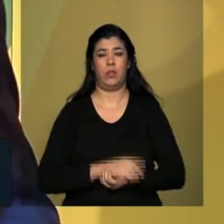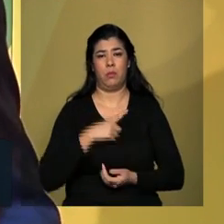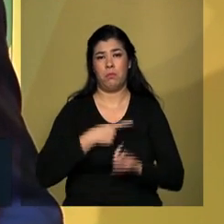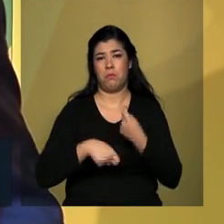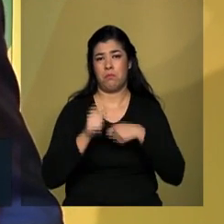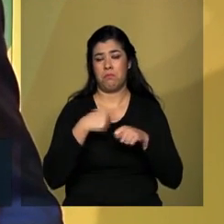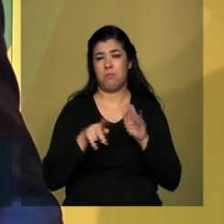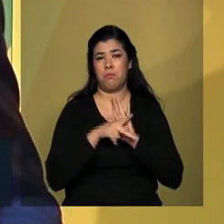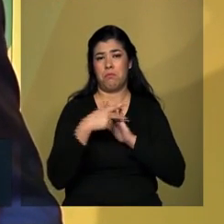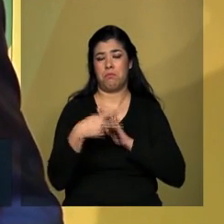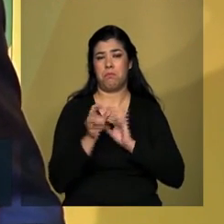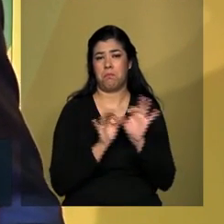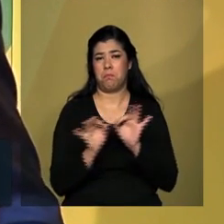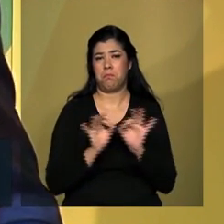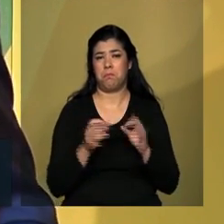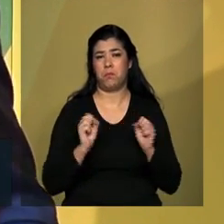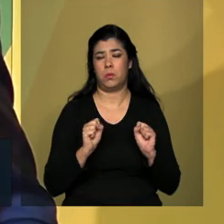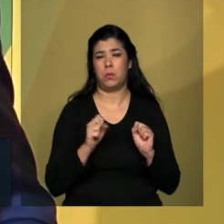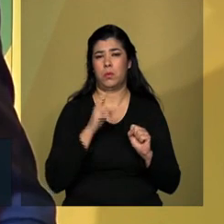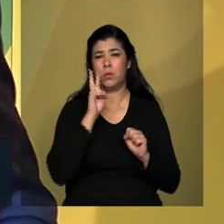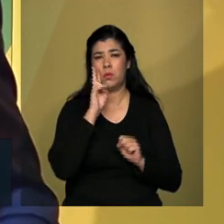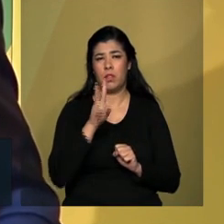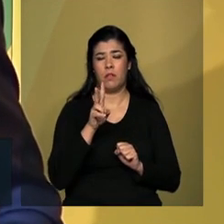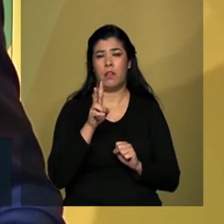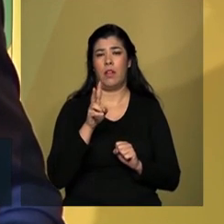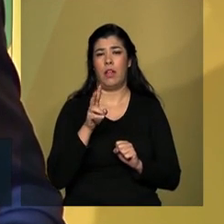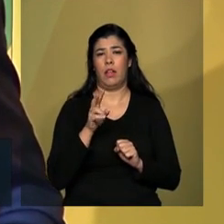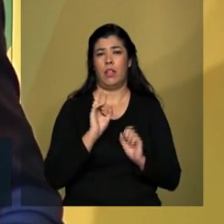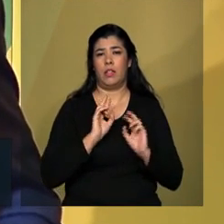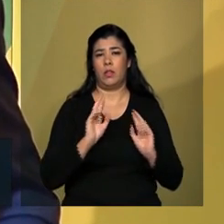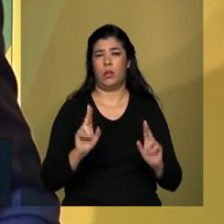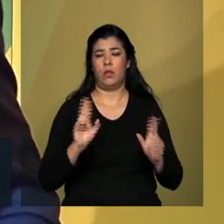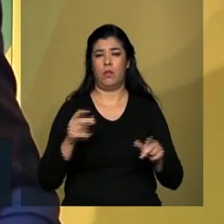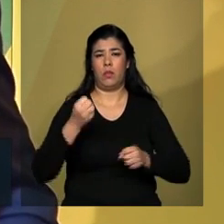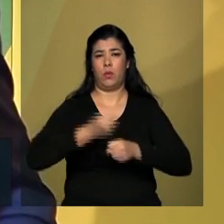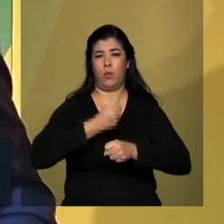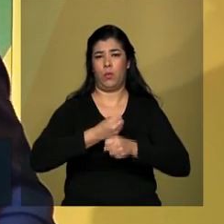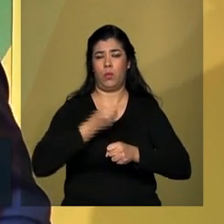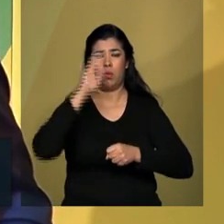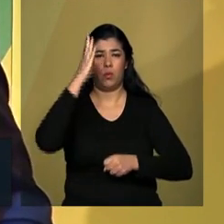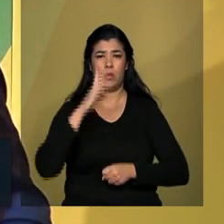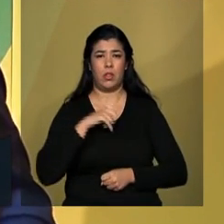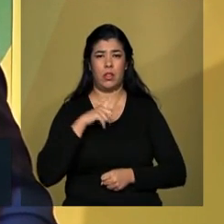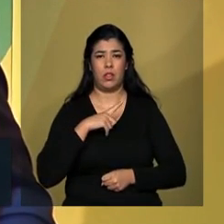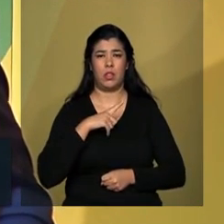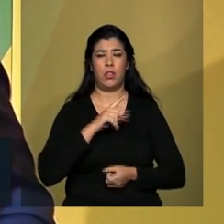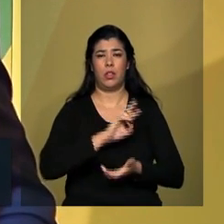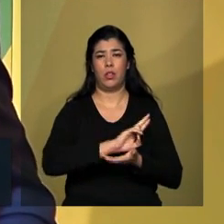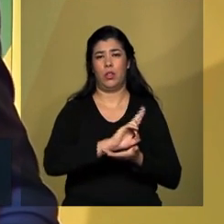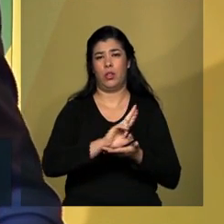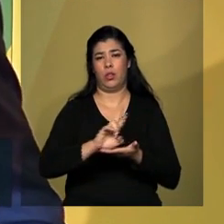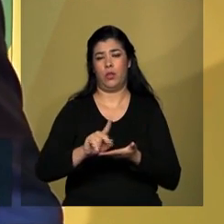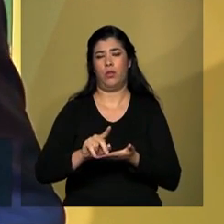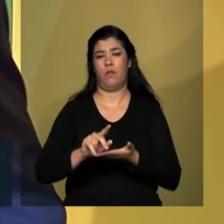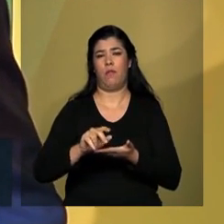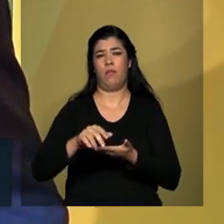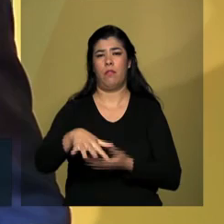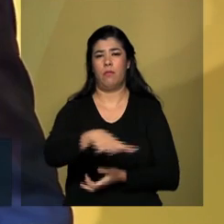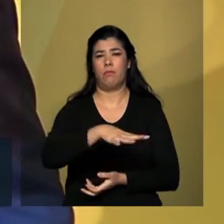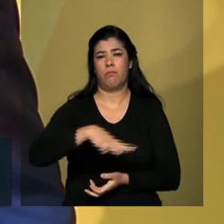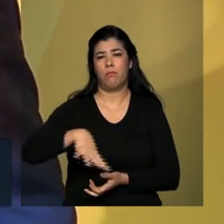é só um exemplo de como você pode ver, assim vocês podem ver como é o setor de construção do Brasil. Há novos players, os players atuais podem